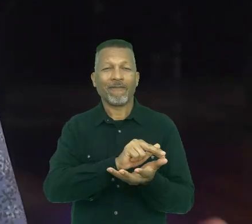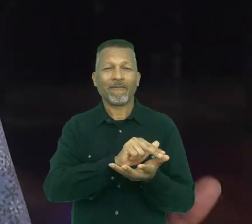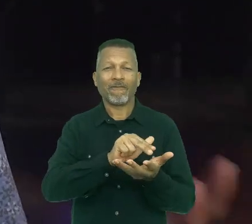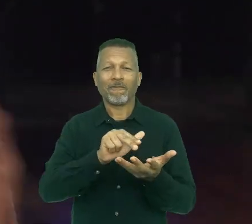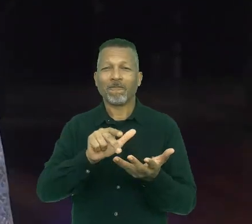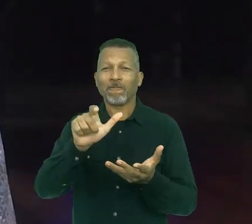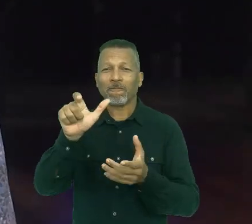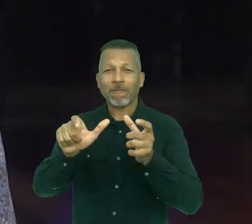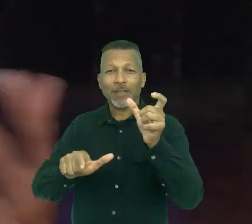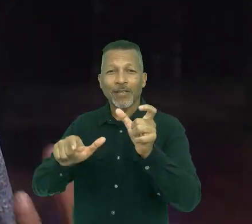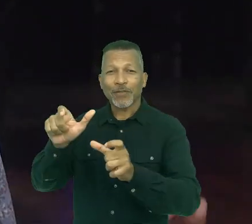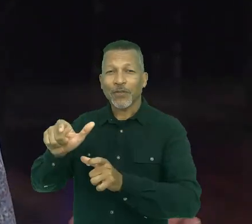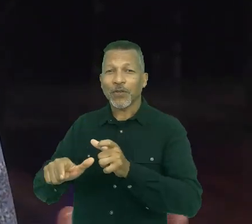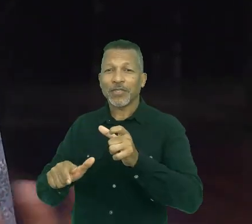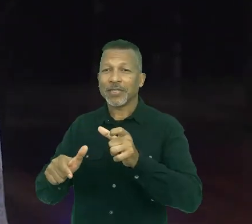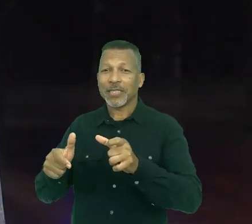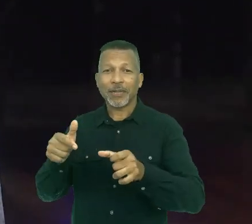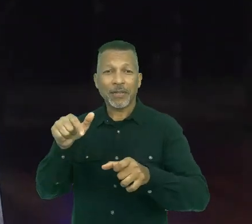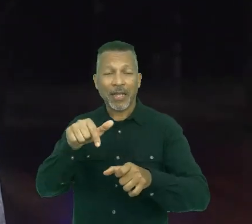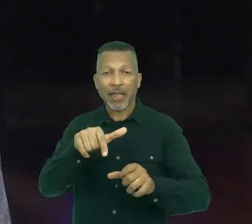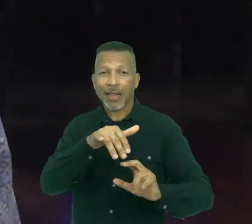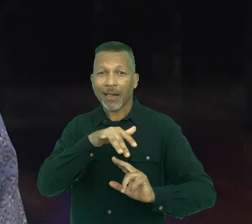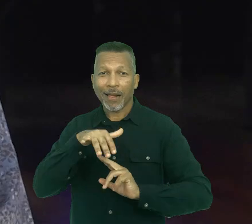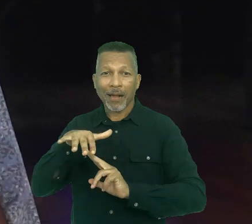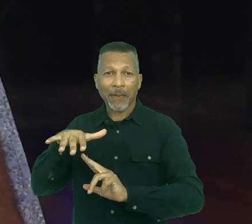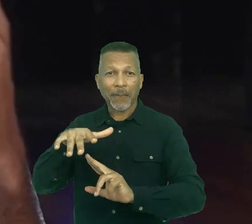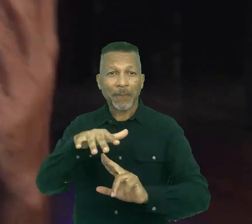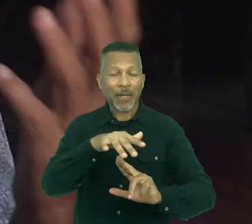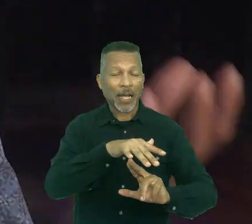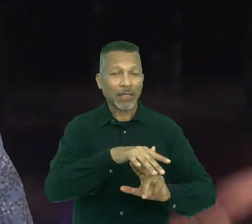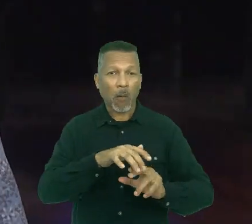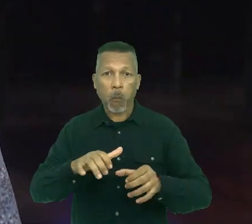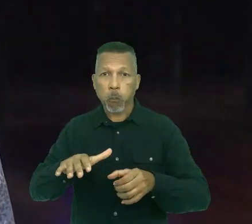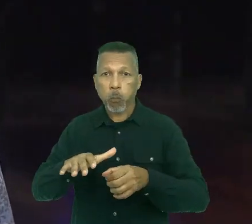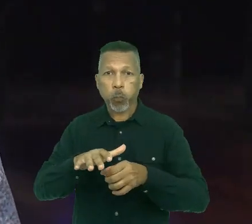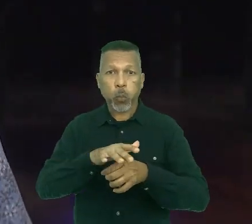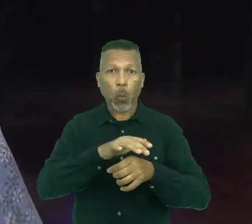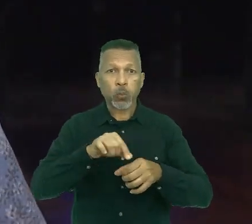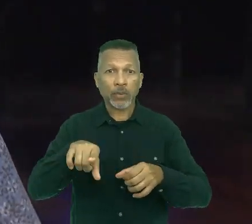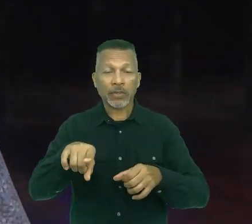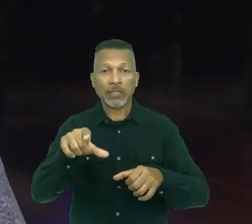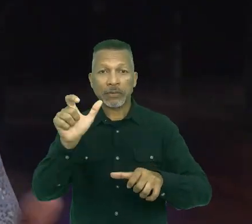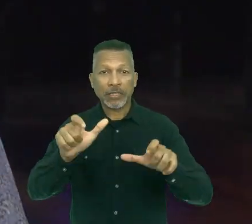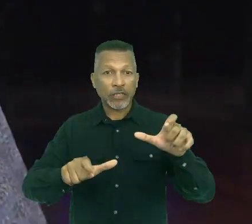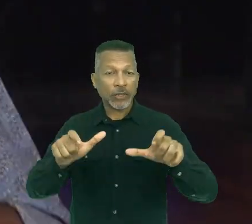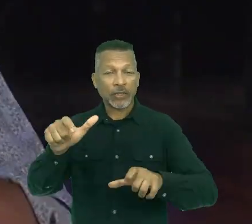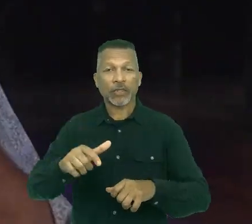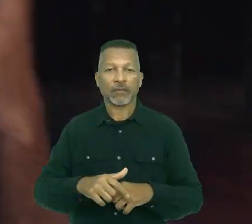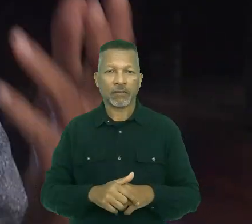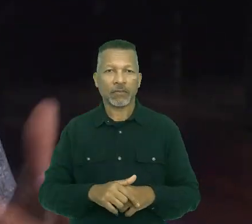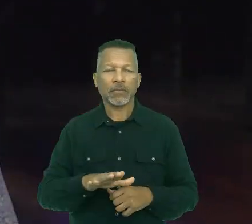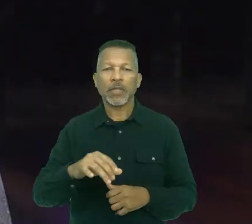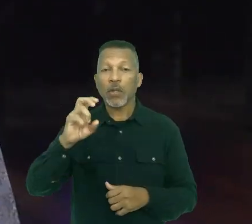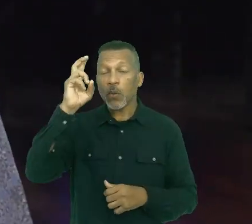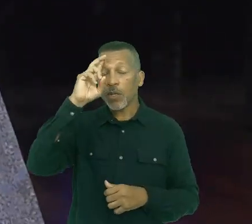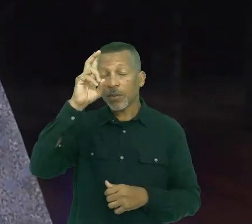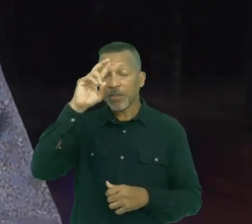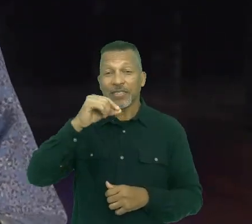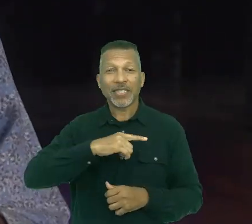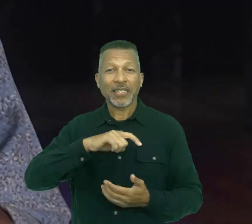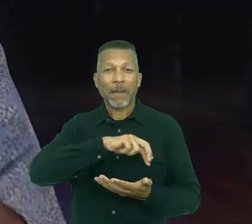gente que eu lembro daquela praça do Bom Jardim, lotada de gente. Eu lembro que tinha tudo,